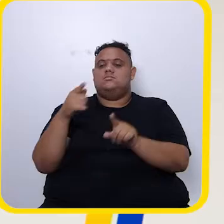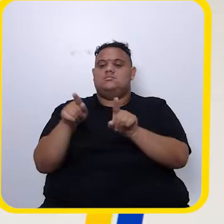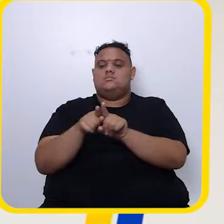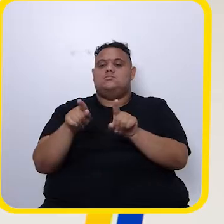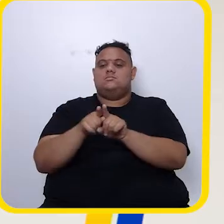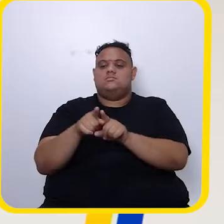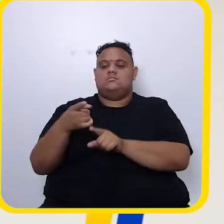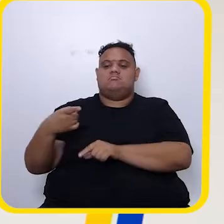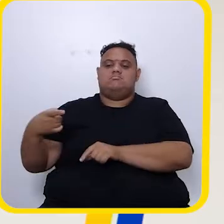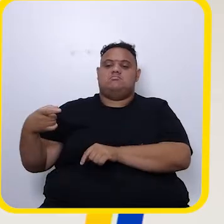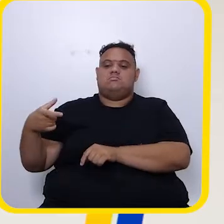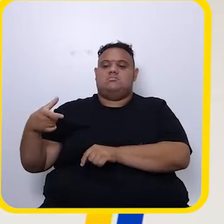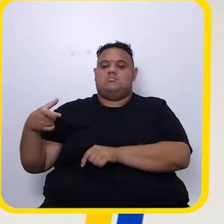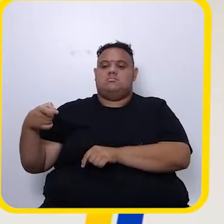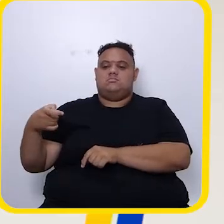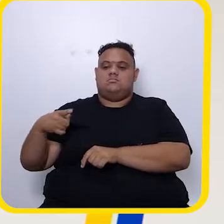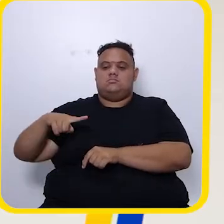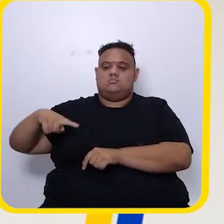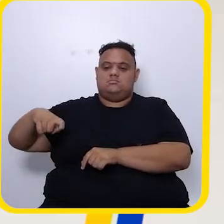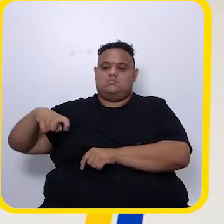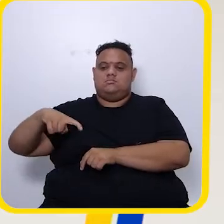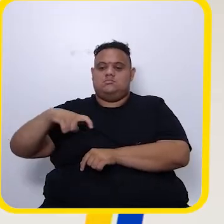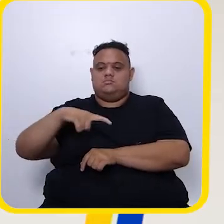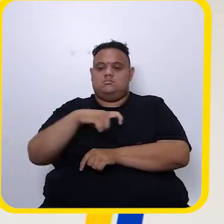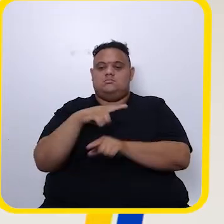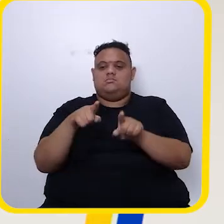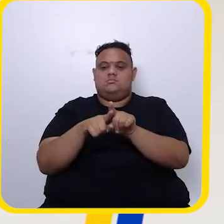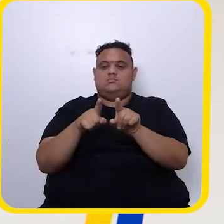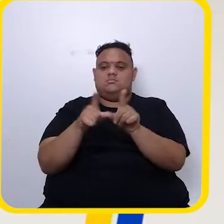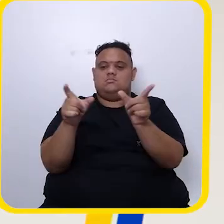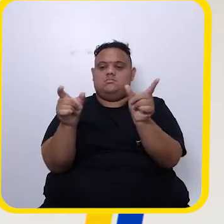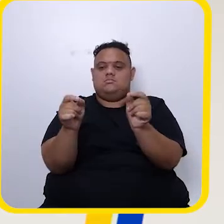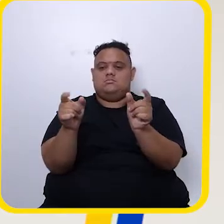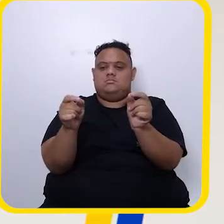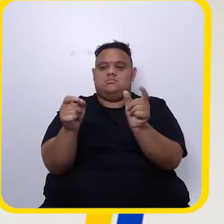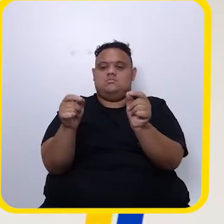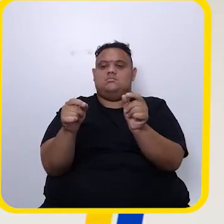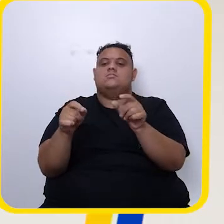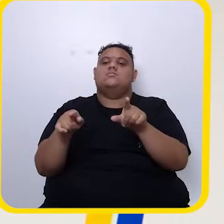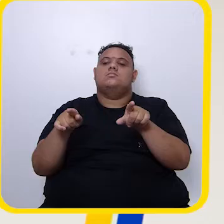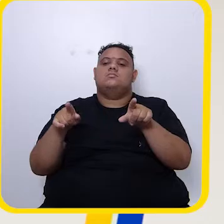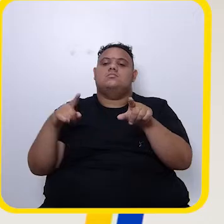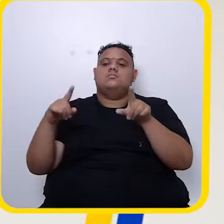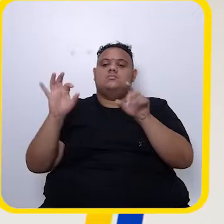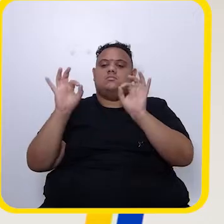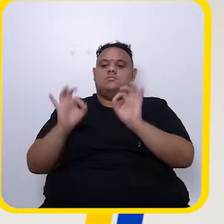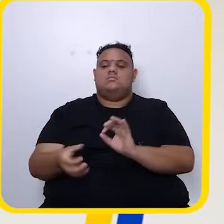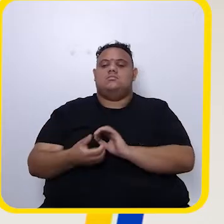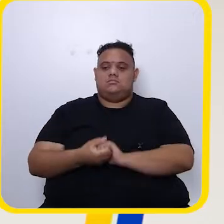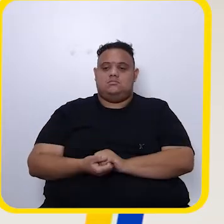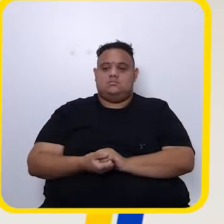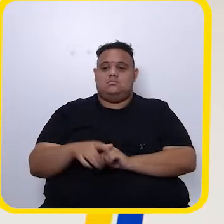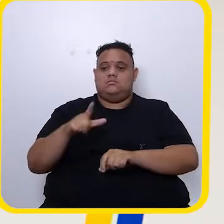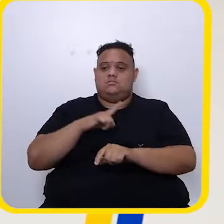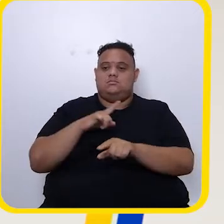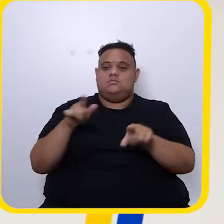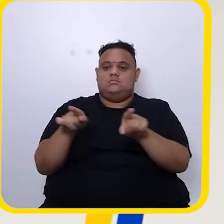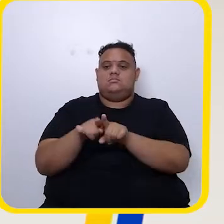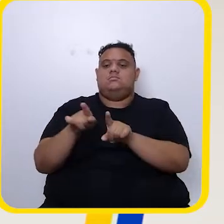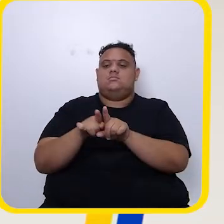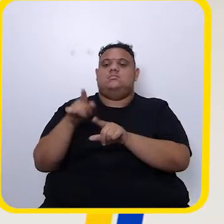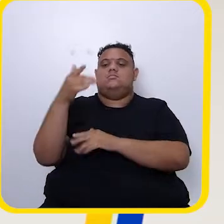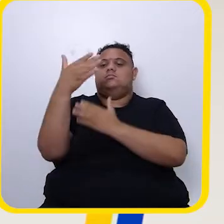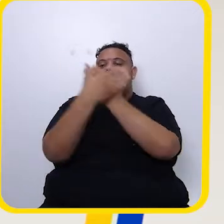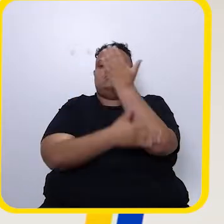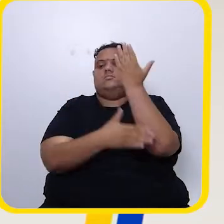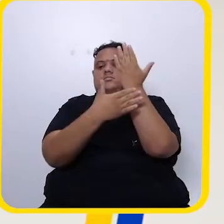O crustáceo, né, como o camarão, né, os caranguejos, as lagostas. Nós temos também a produção